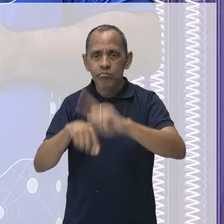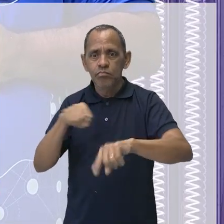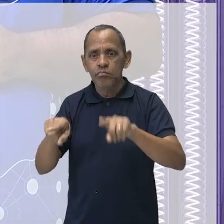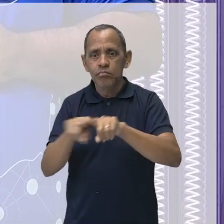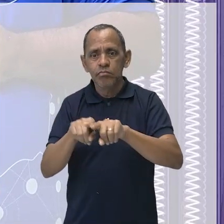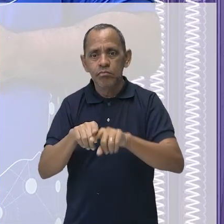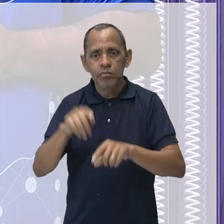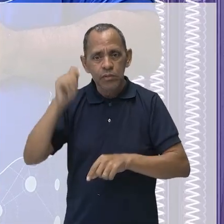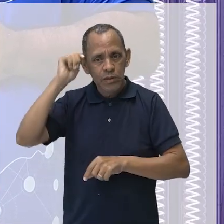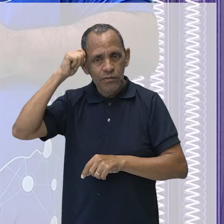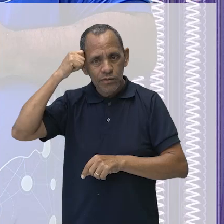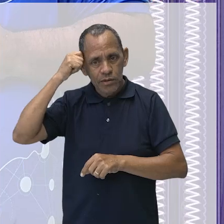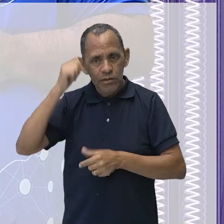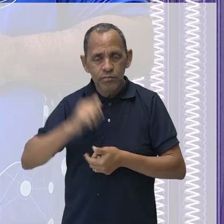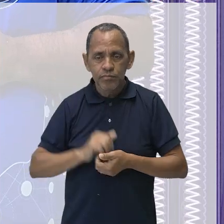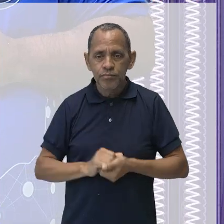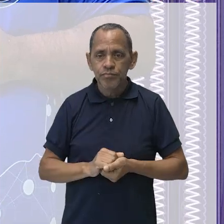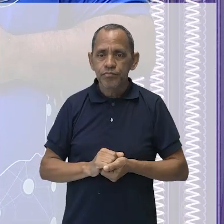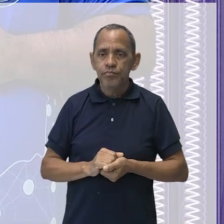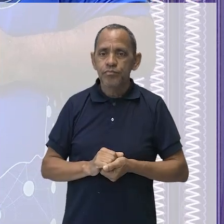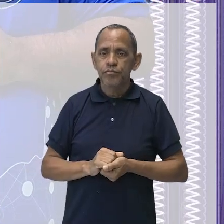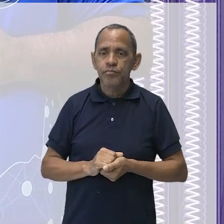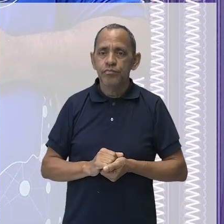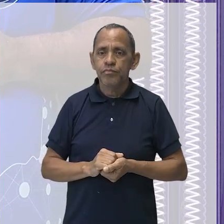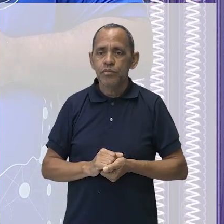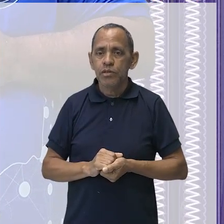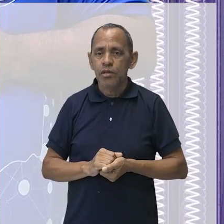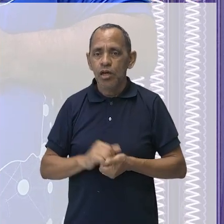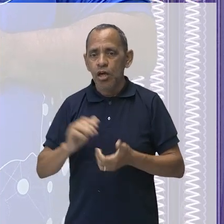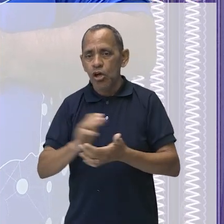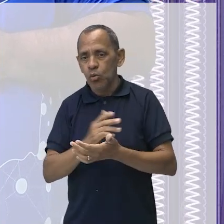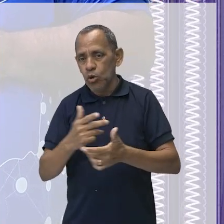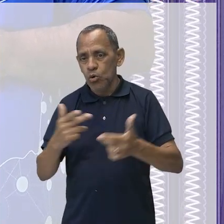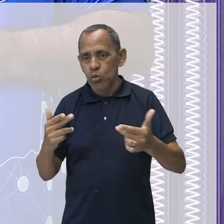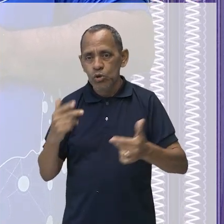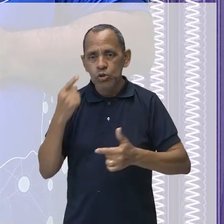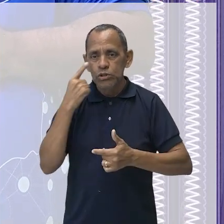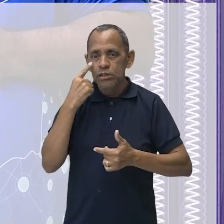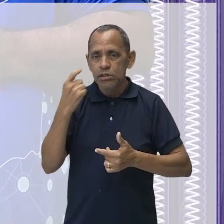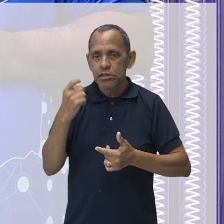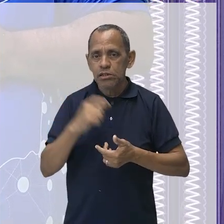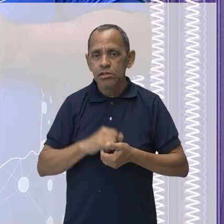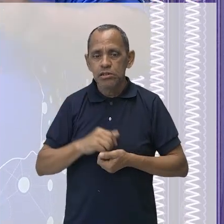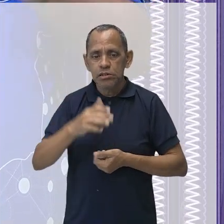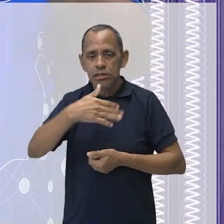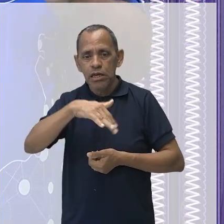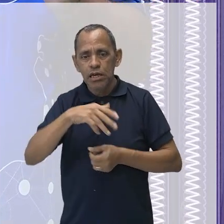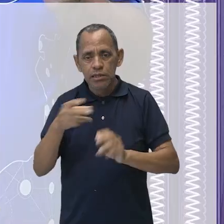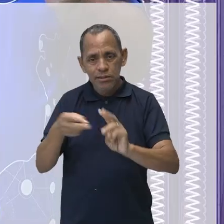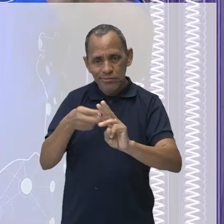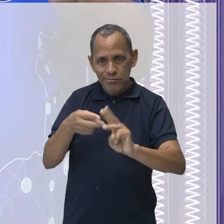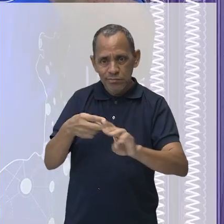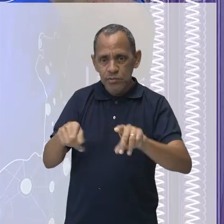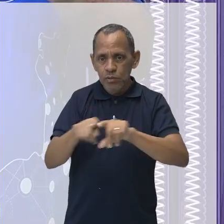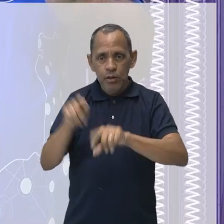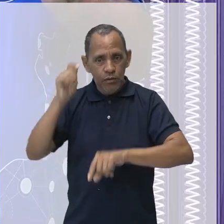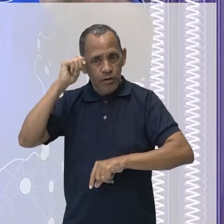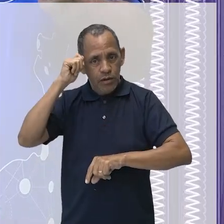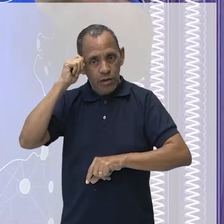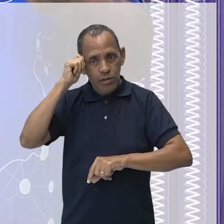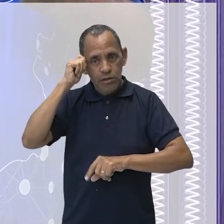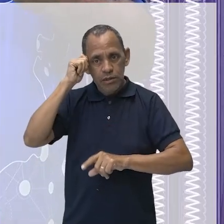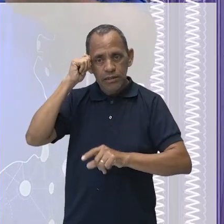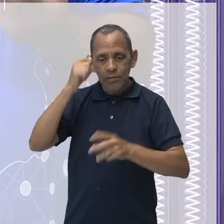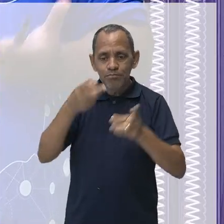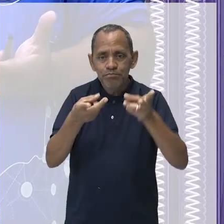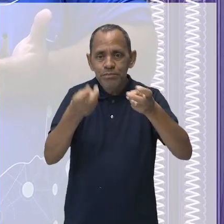matriz africana. Mas vocês vão perceber uma coisa bem interessante, que tanto na dimensão indígena quanto africana, esse olhar da